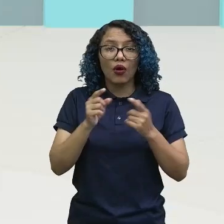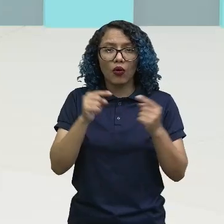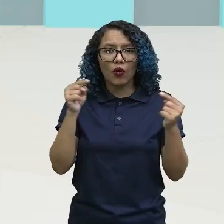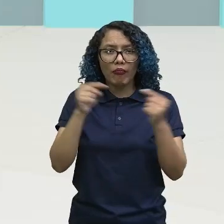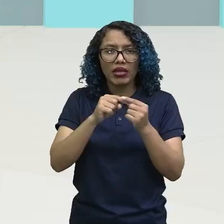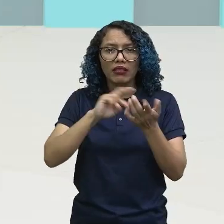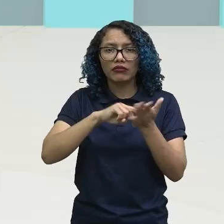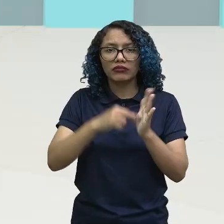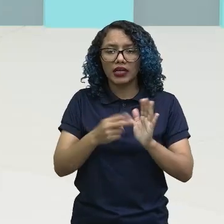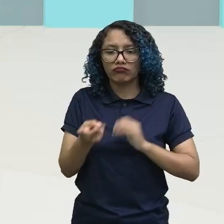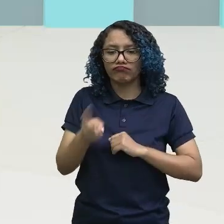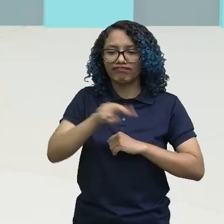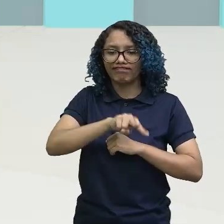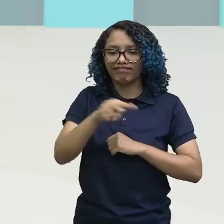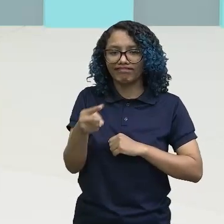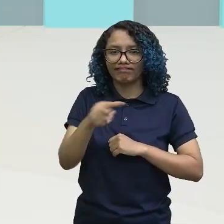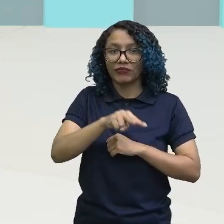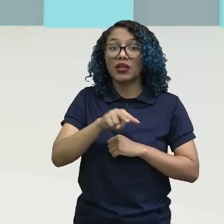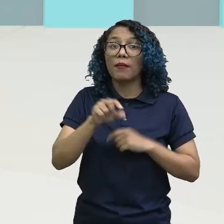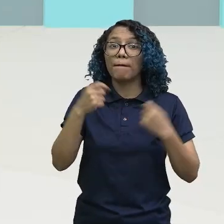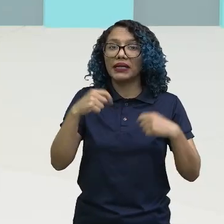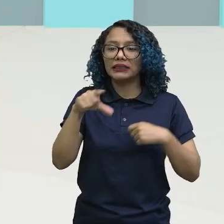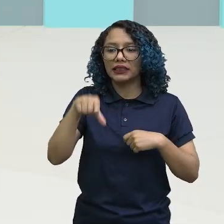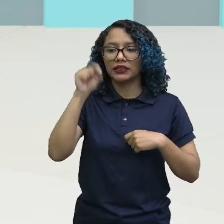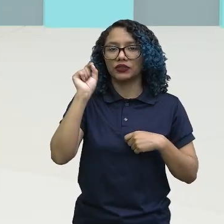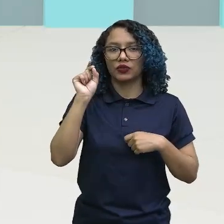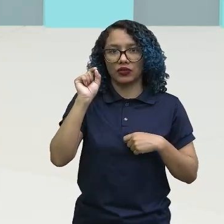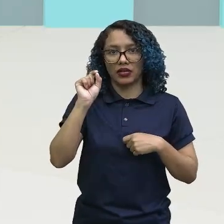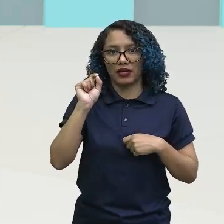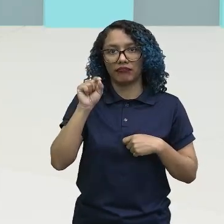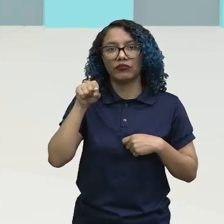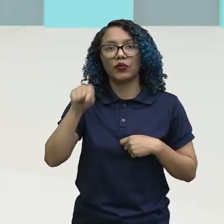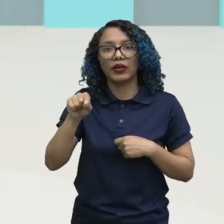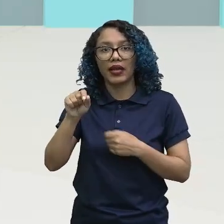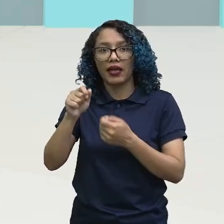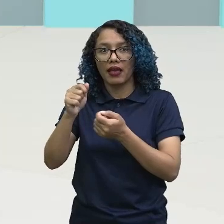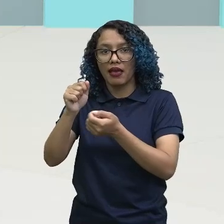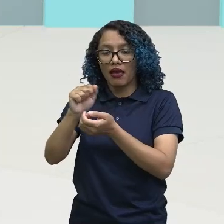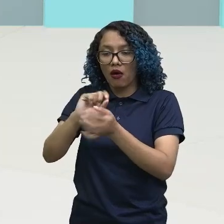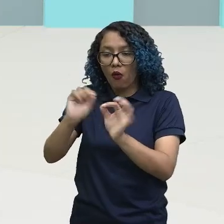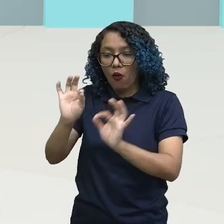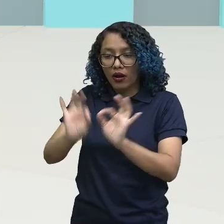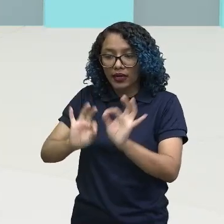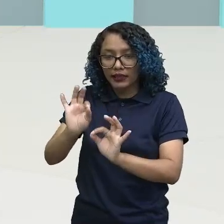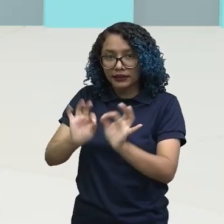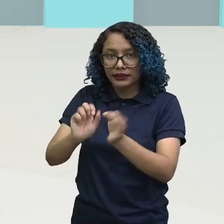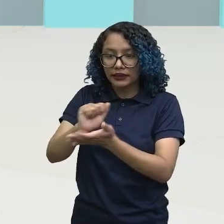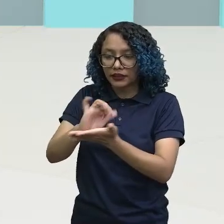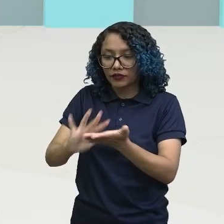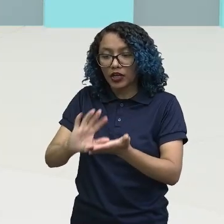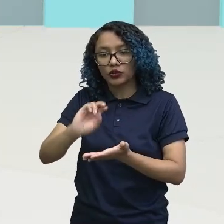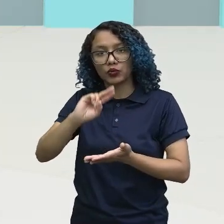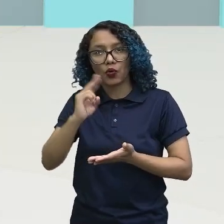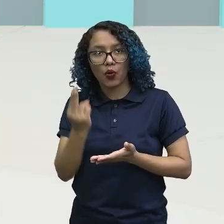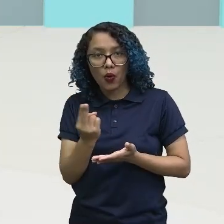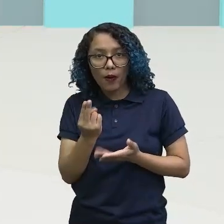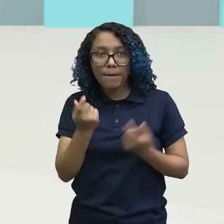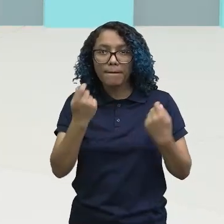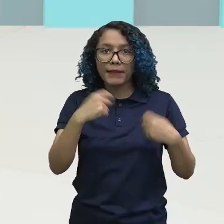né? E ele tem que decidir por uma dessas atividades. Ou ele faz o exercício, ou ele desiste de aplicar a prova. Então, dá a ideia